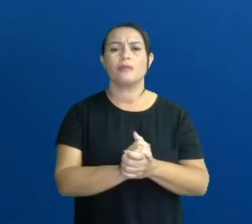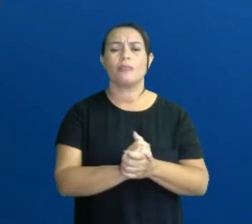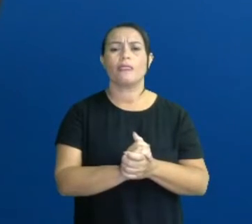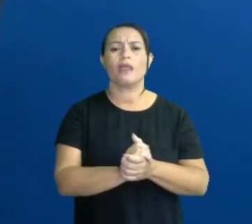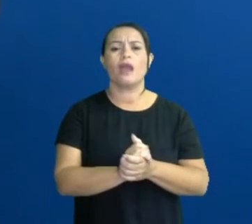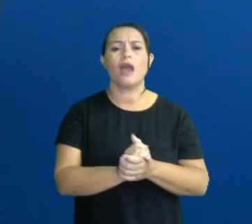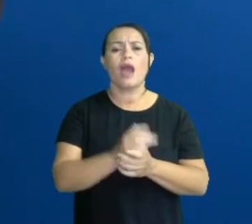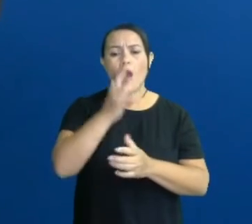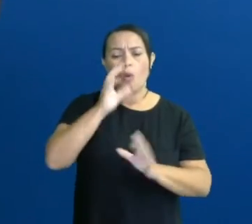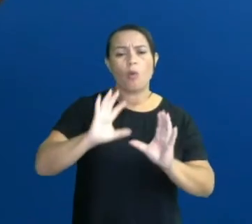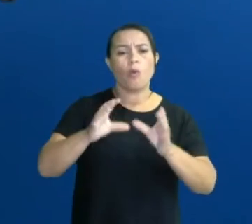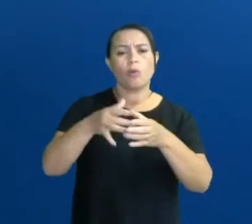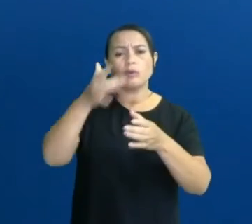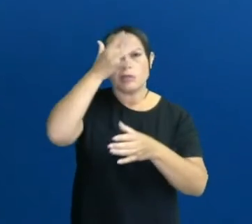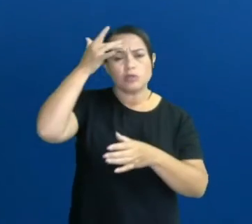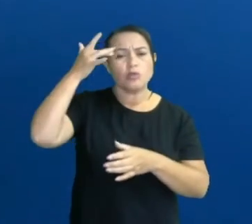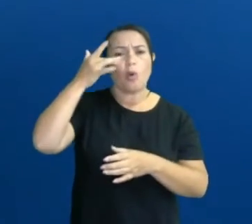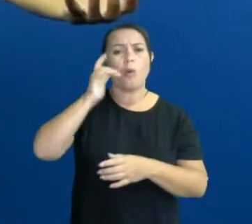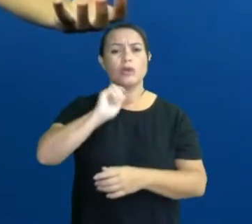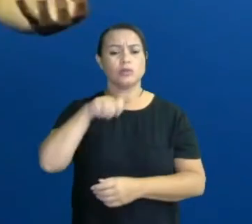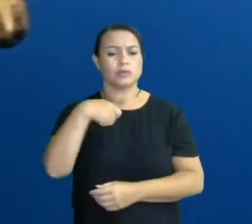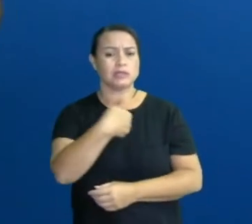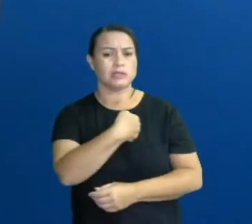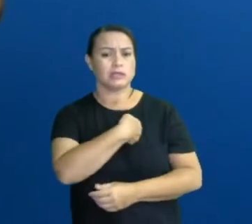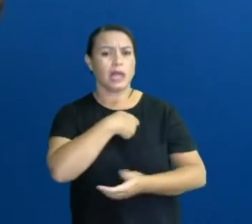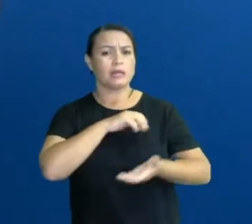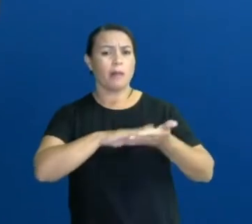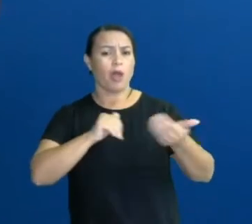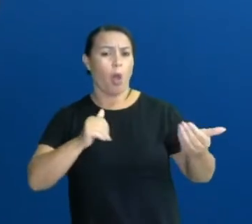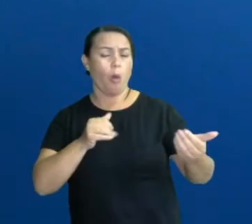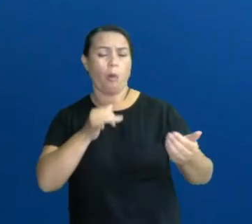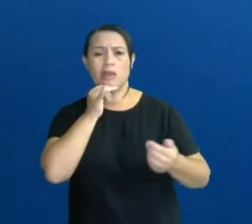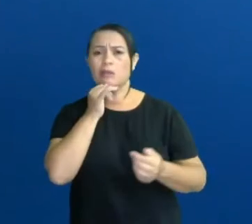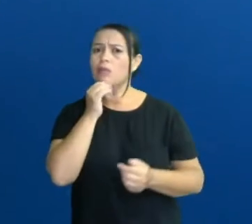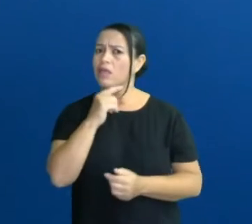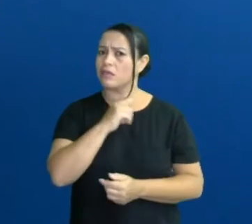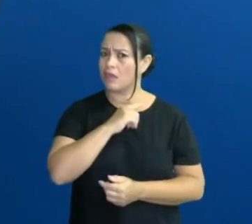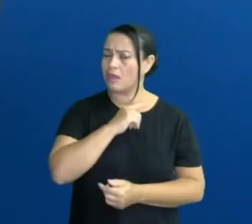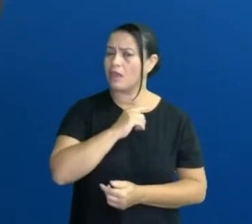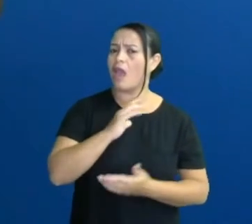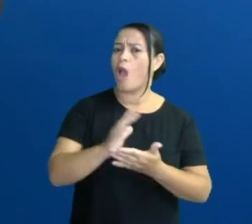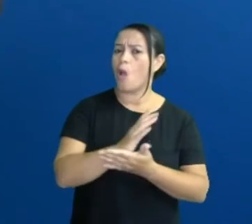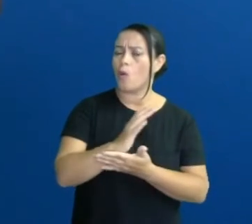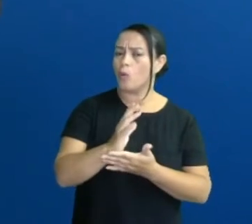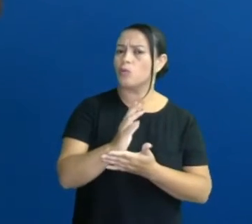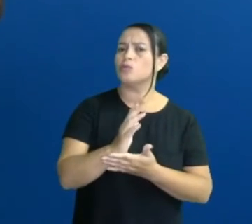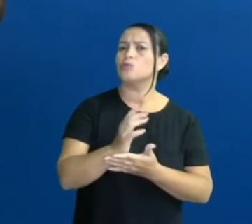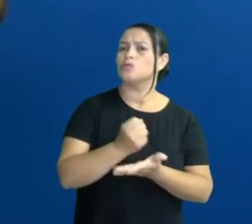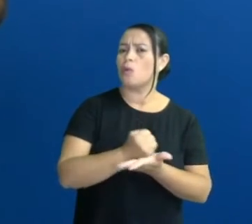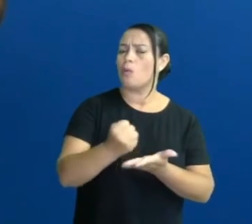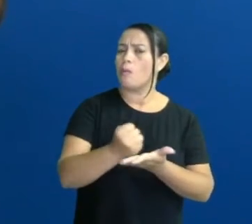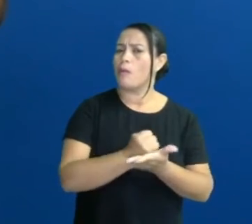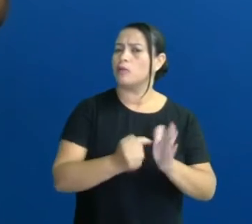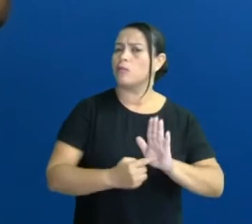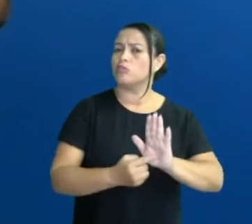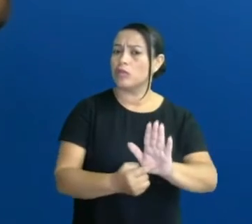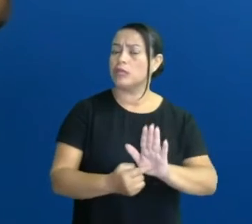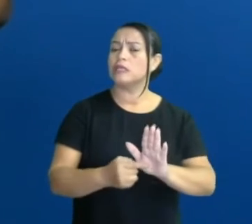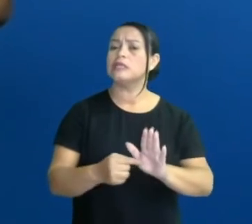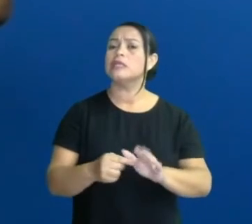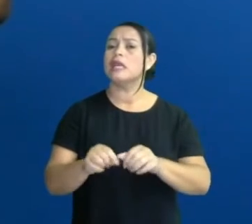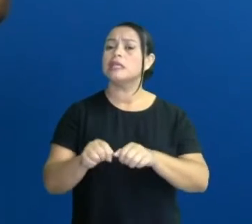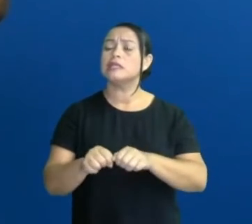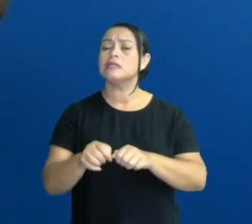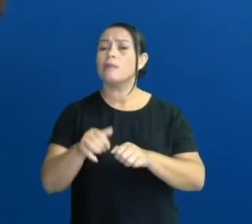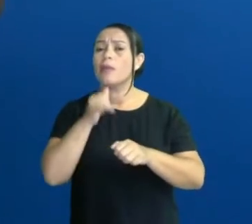os espanhóis, por exemplo, há registros de que os espanhóis passaram pela